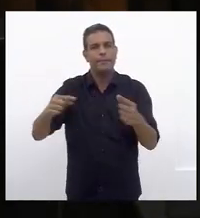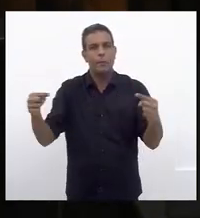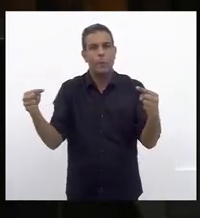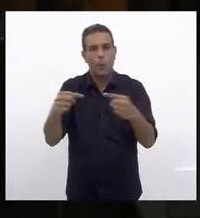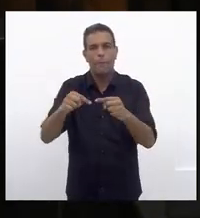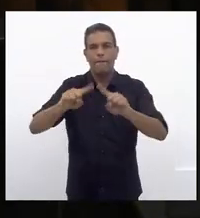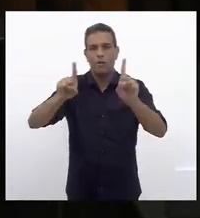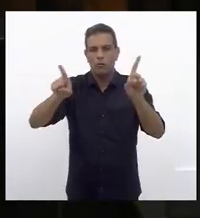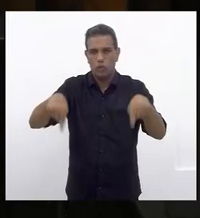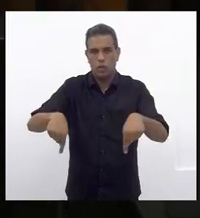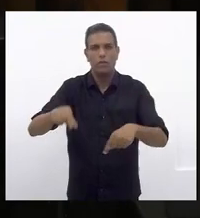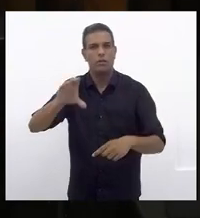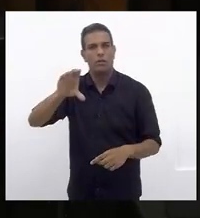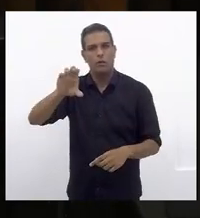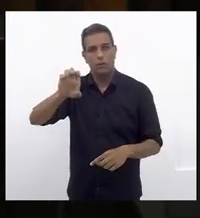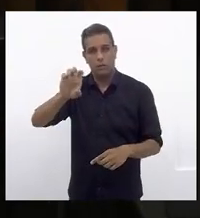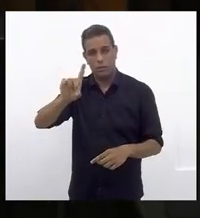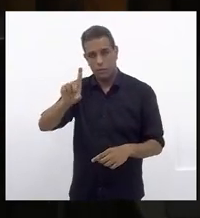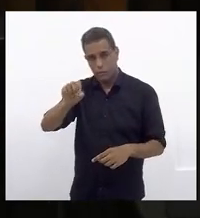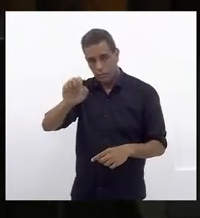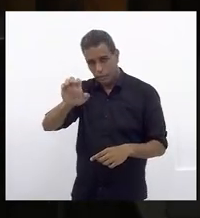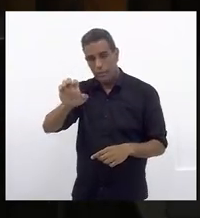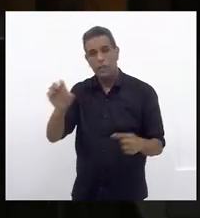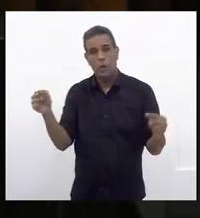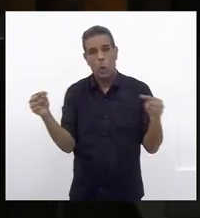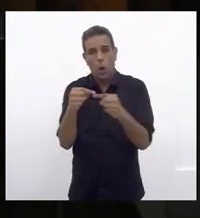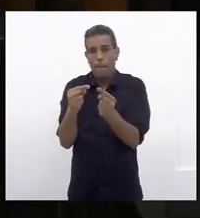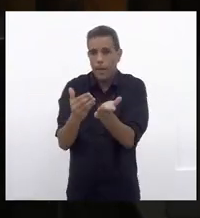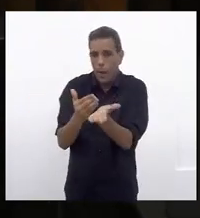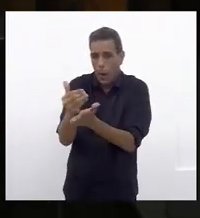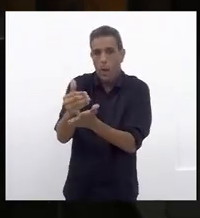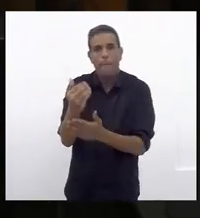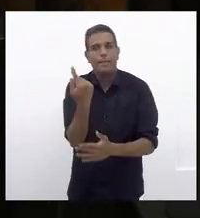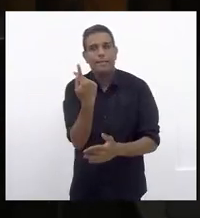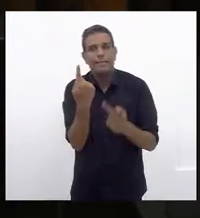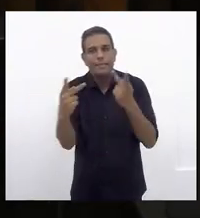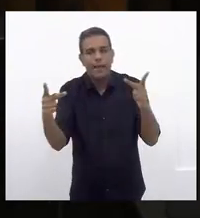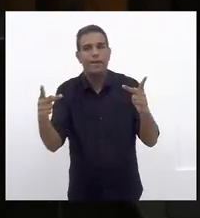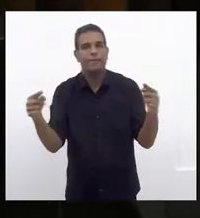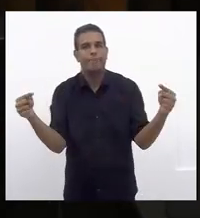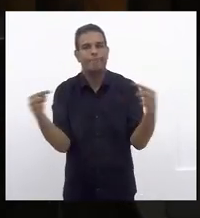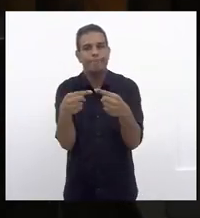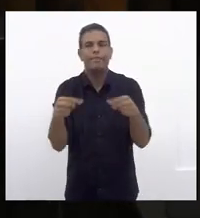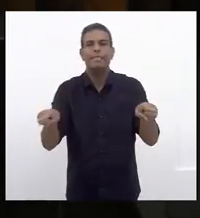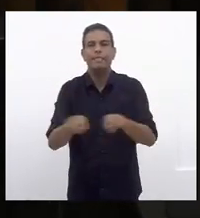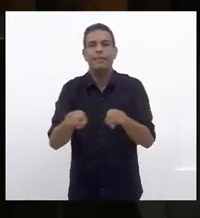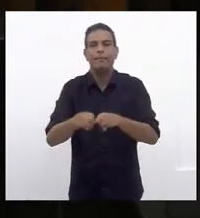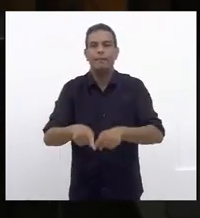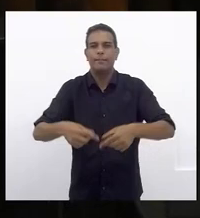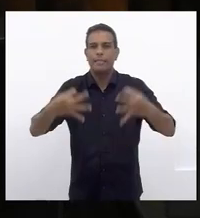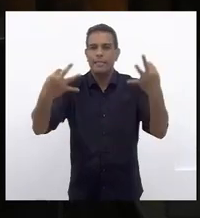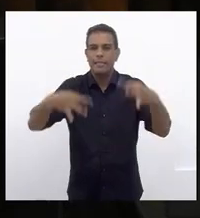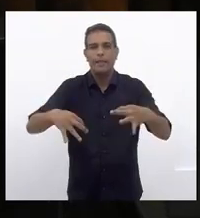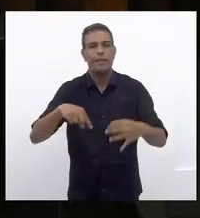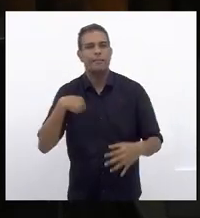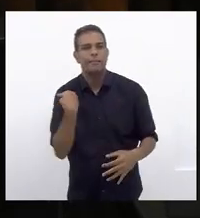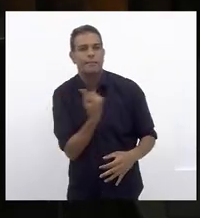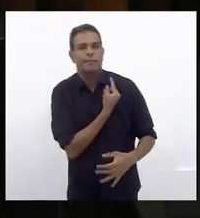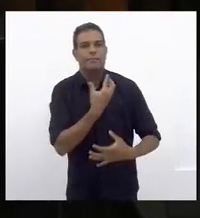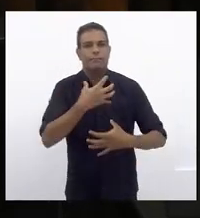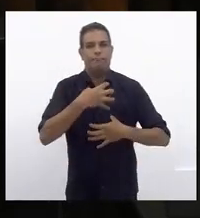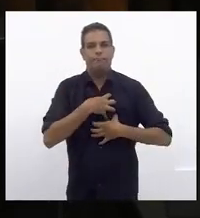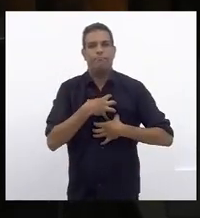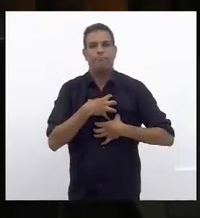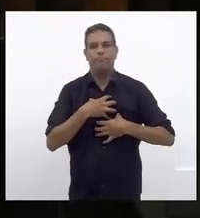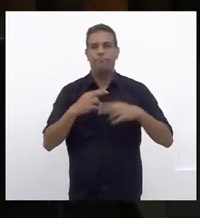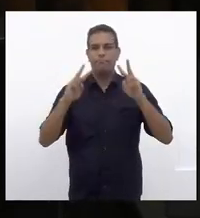cidadãos. Nasce com eles. E é abraçado muito justamente pelo